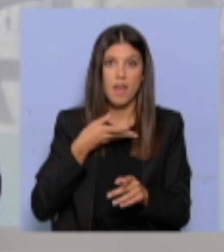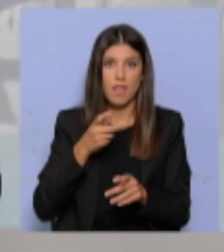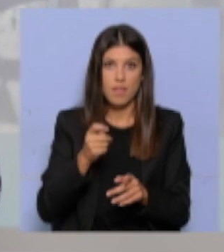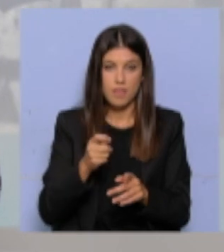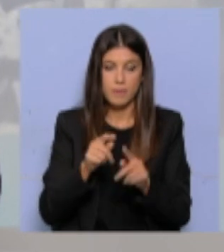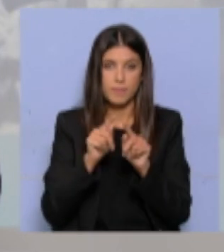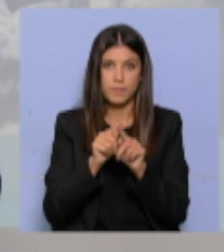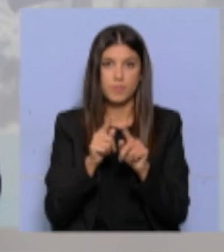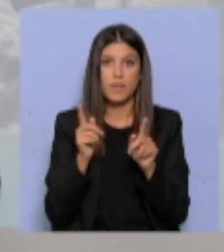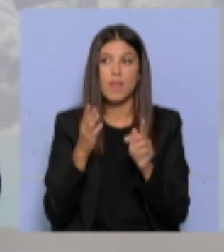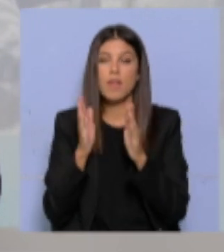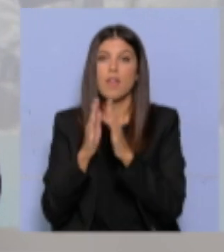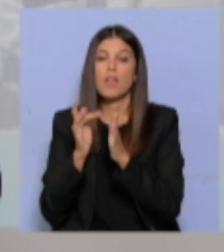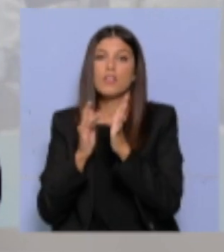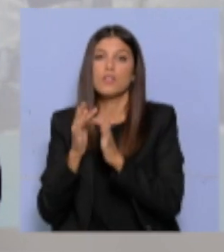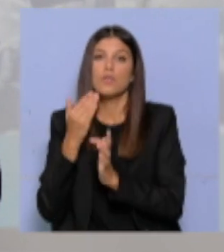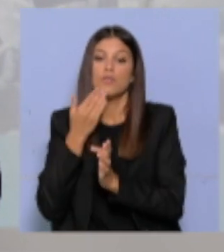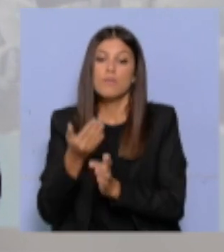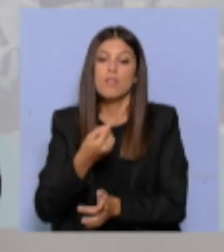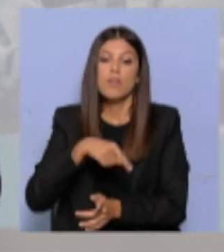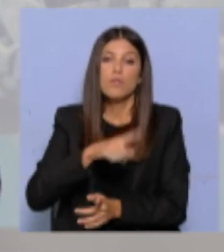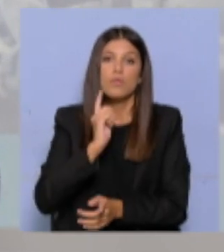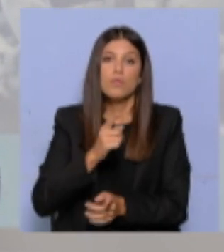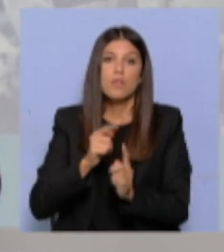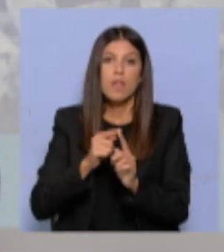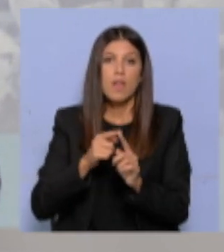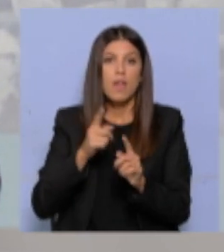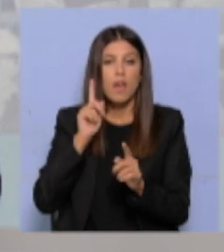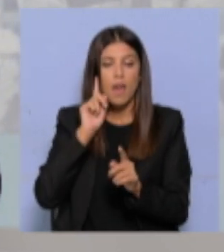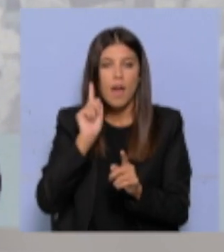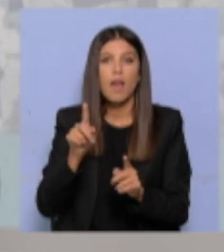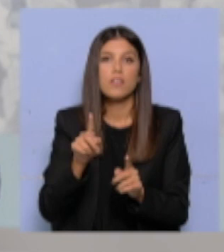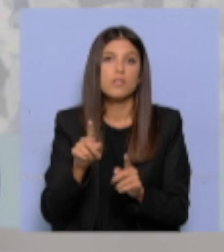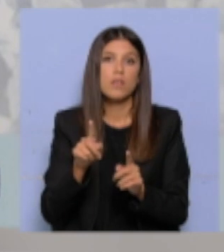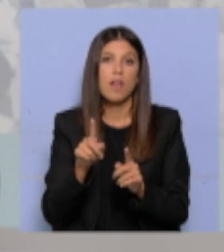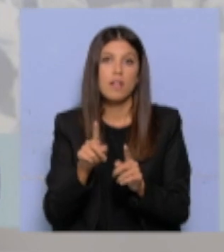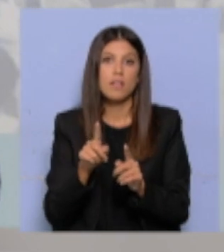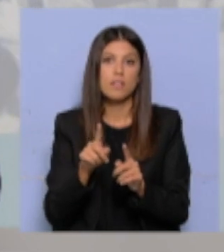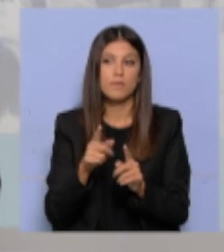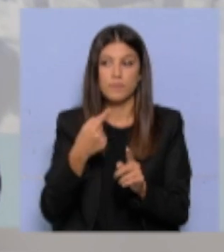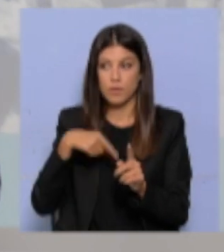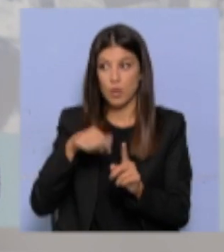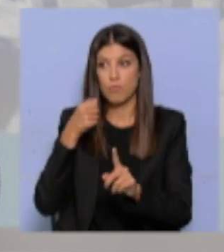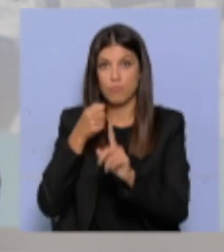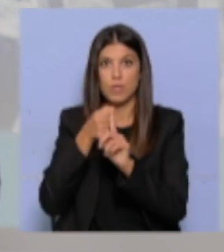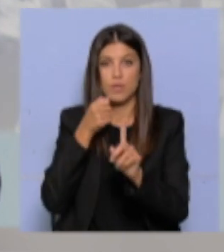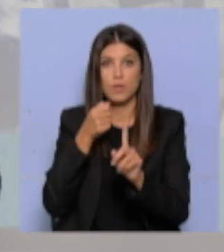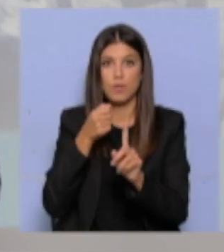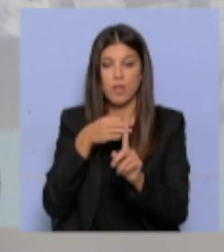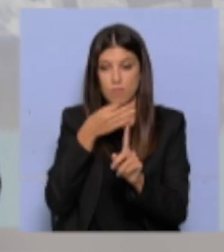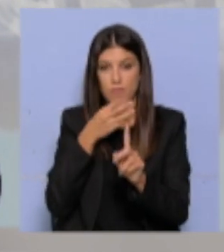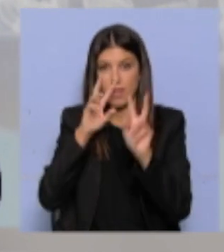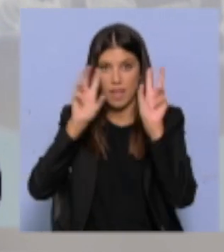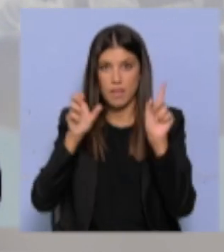pediu-nos que nós arrisquemos, mas arrisquemos tudo. E nós, como missionários, que estamos a falar na